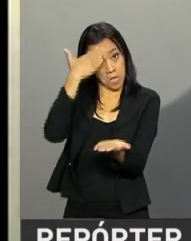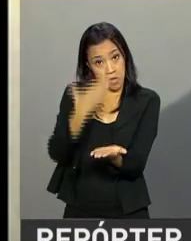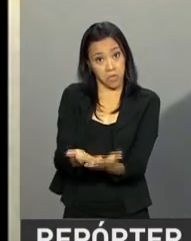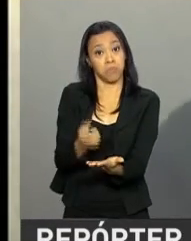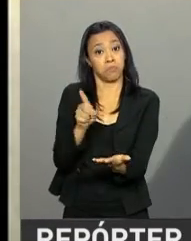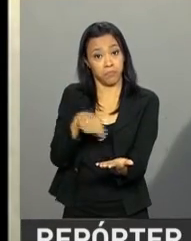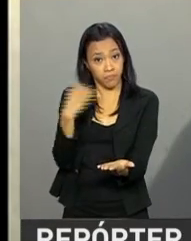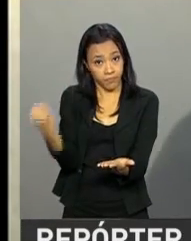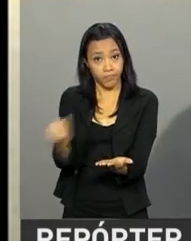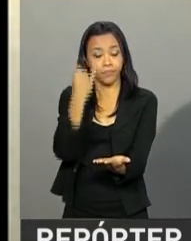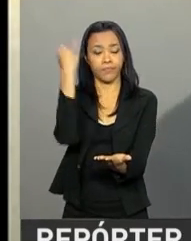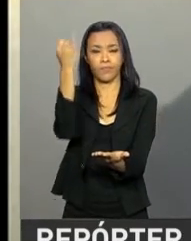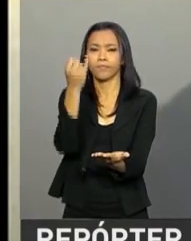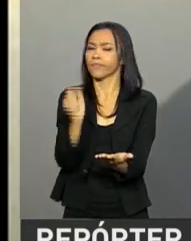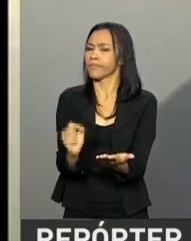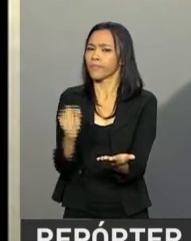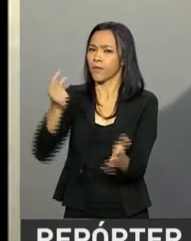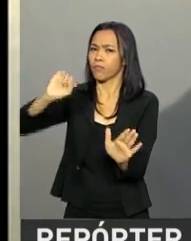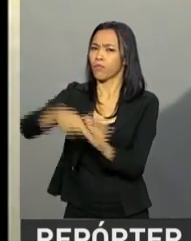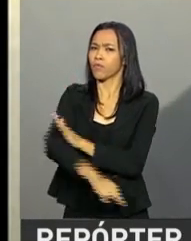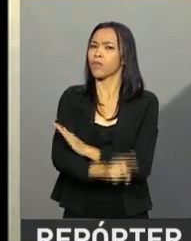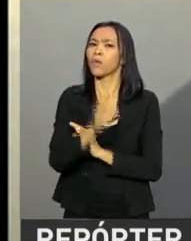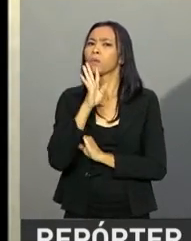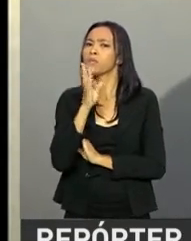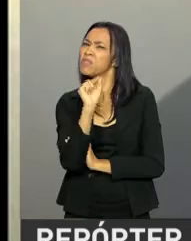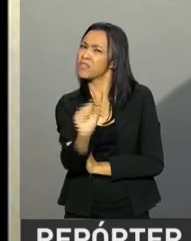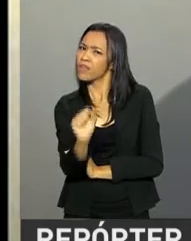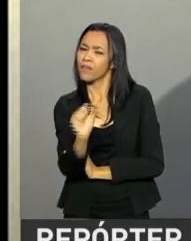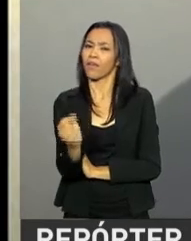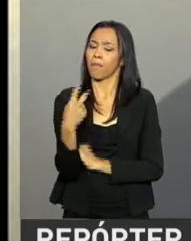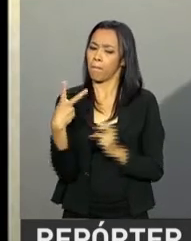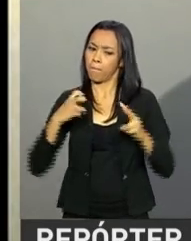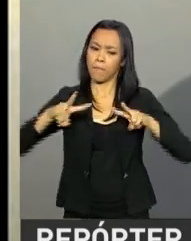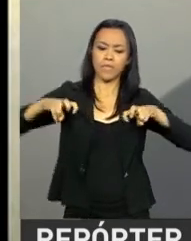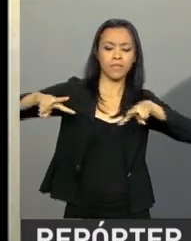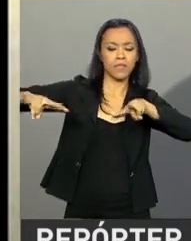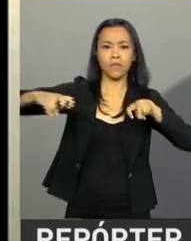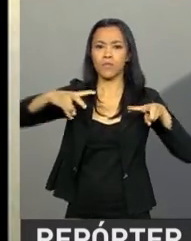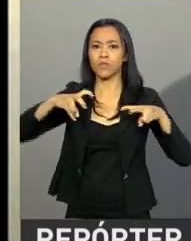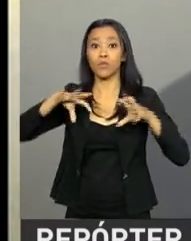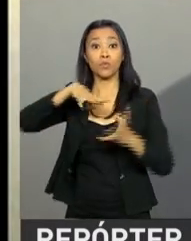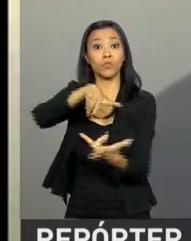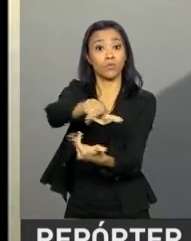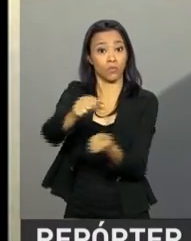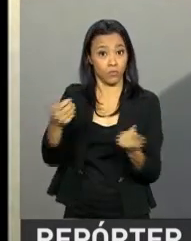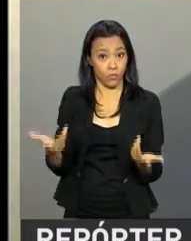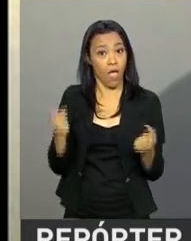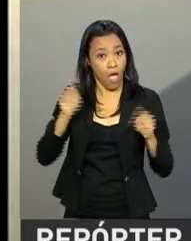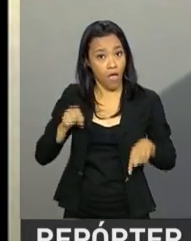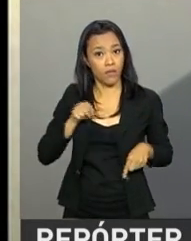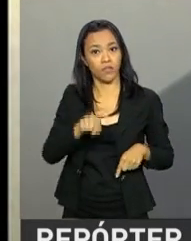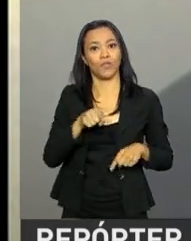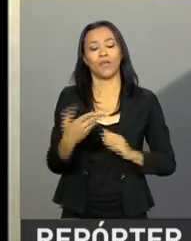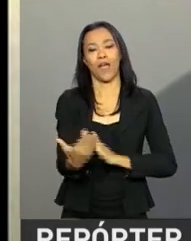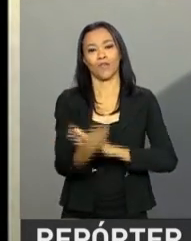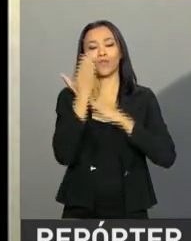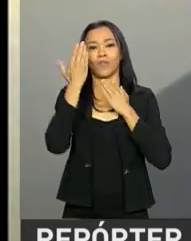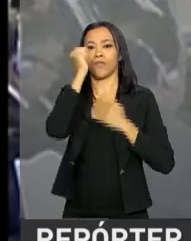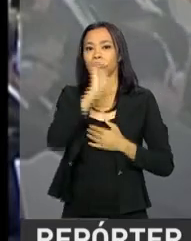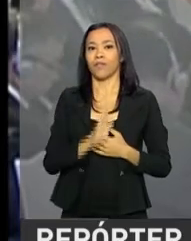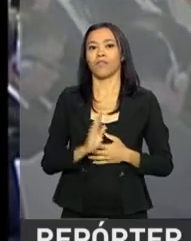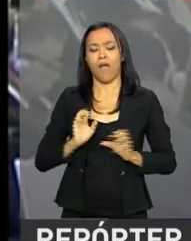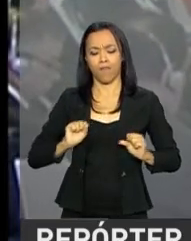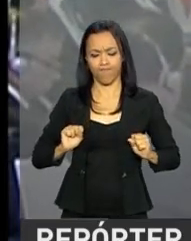importante aprofundarmos o conhecimento de nossas percepções sobre o mundo. É também isso que nos ajudará